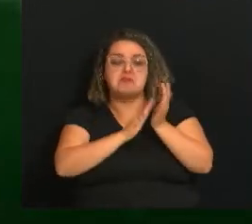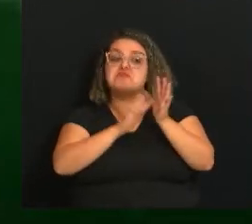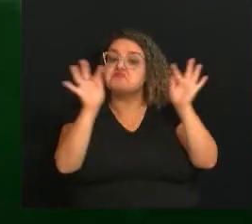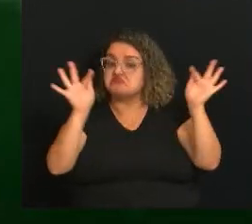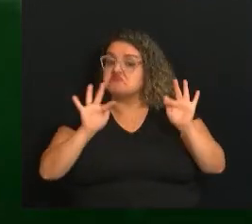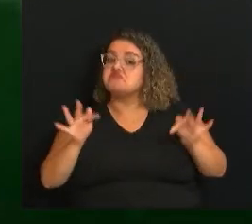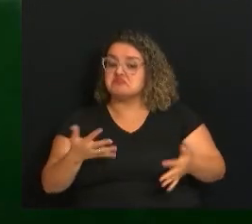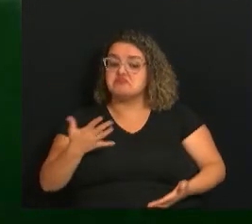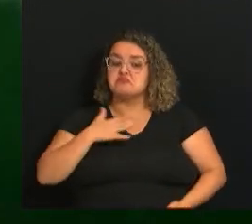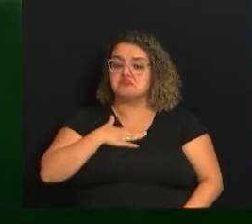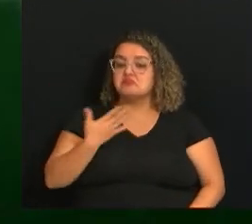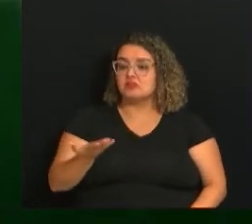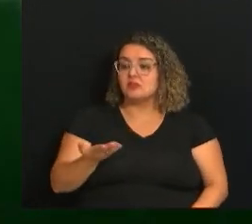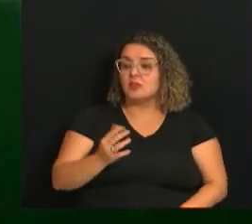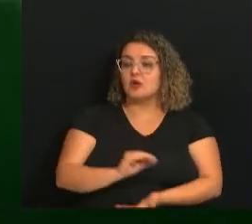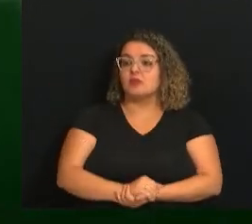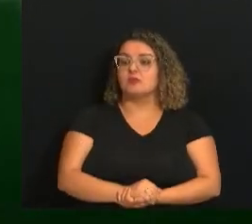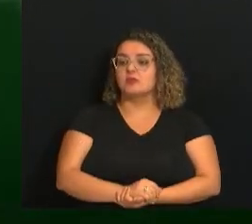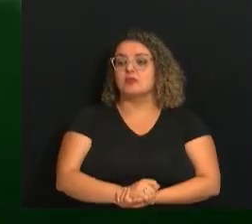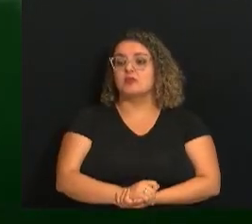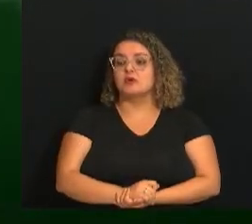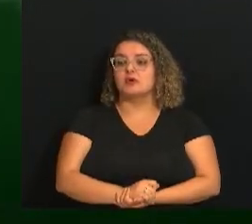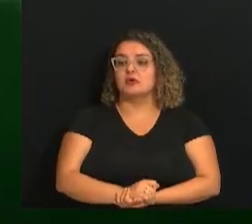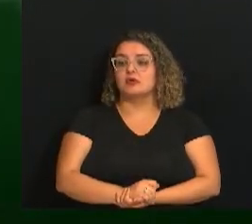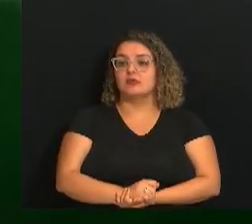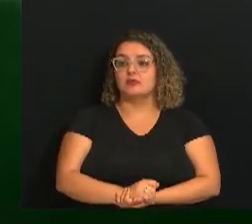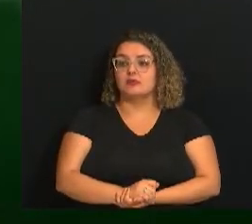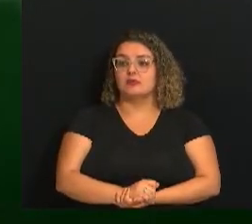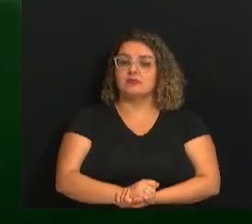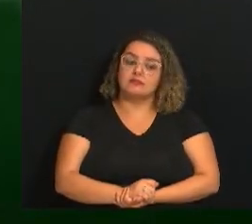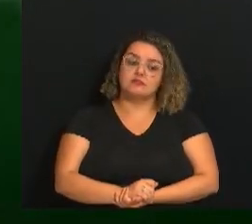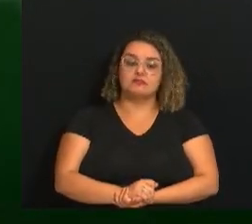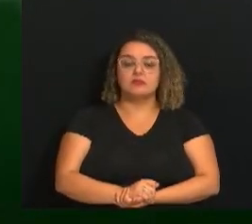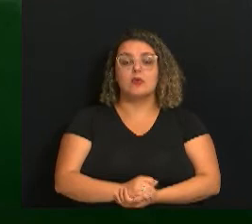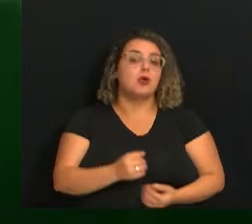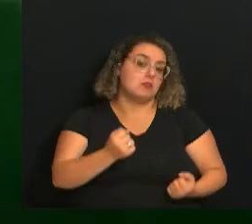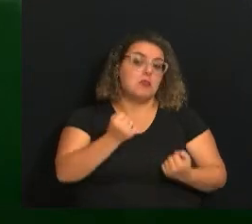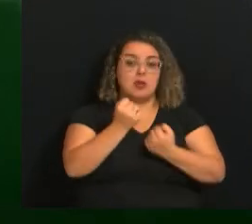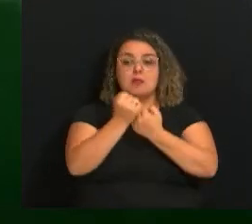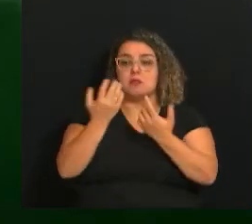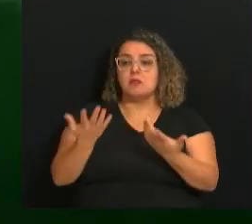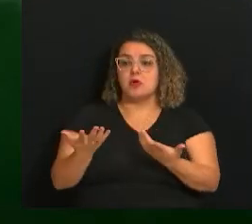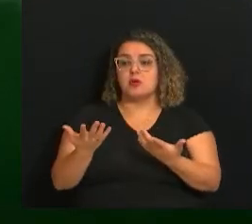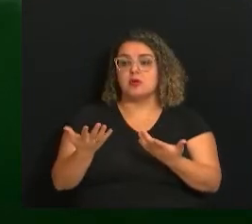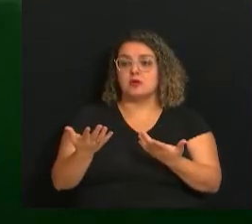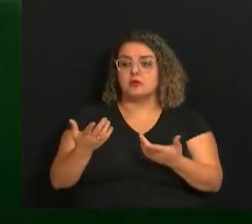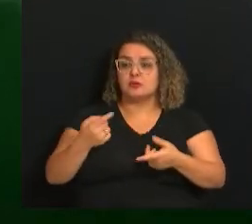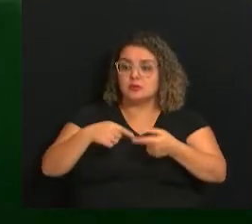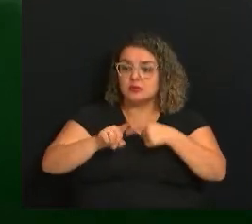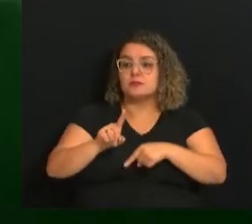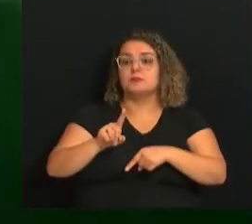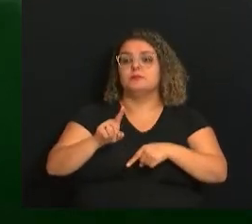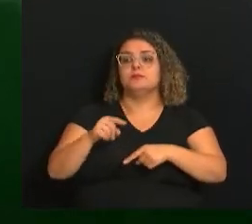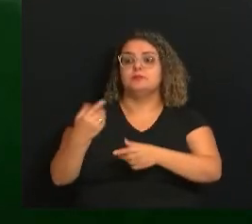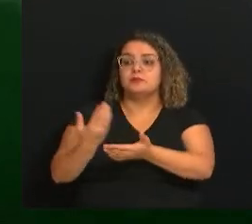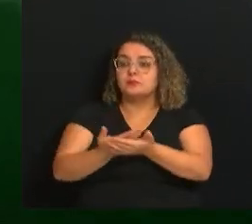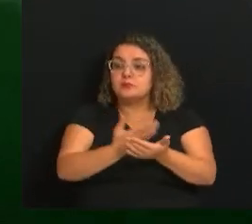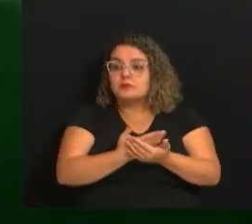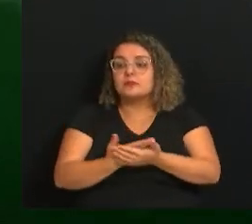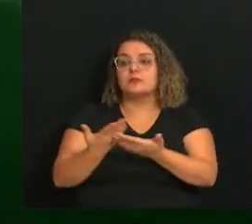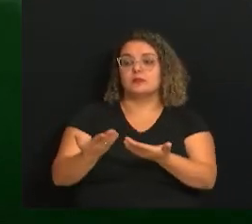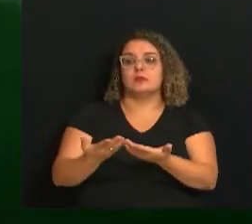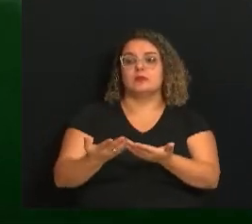né? E, sabe, eles me apoiam nessas conquistas, no que eu estou estudando, então isso é